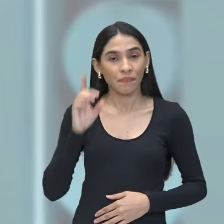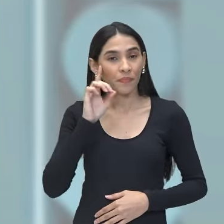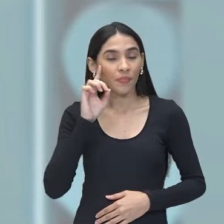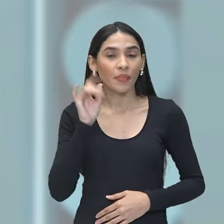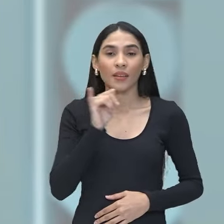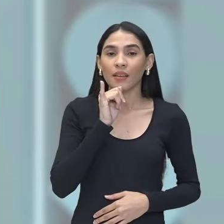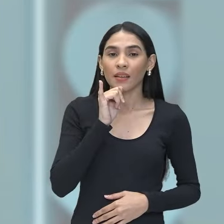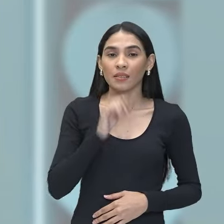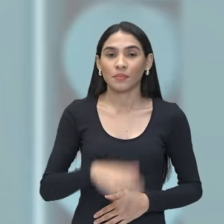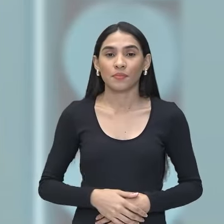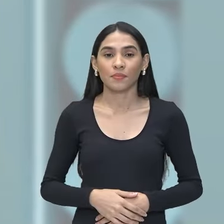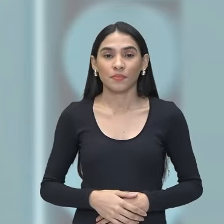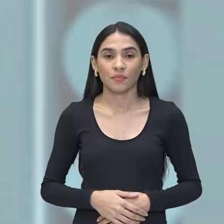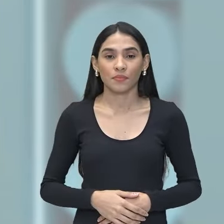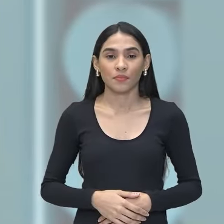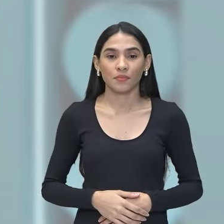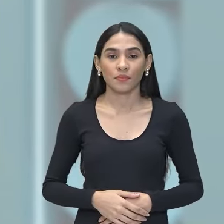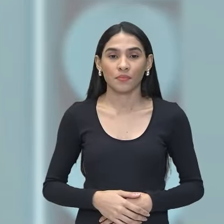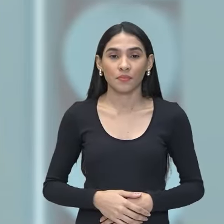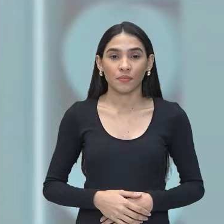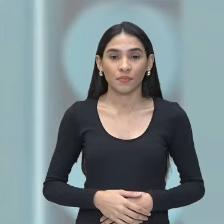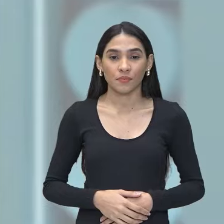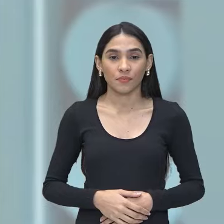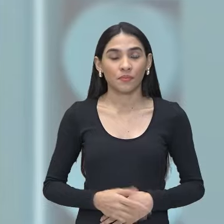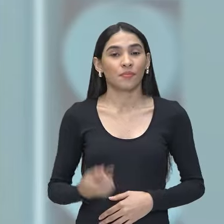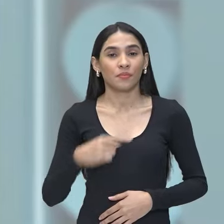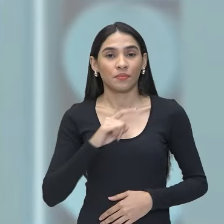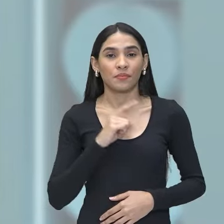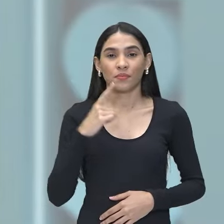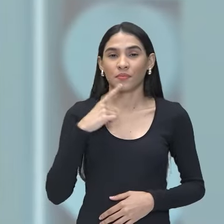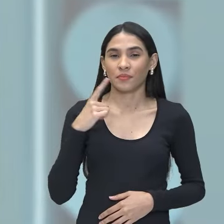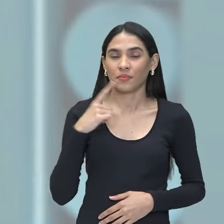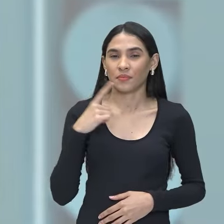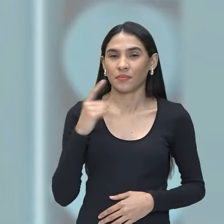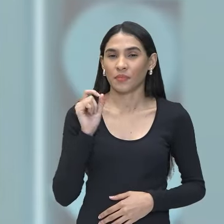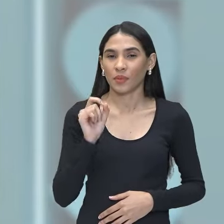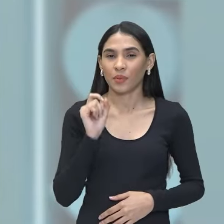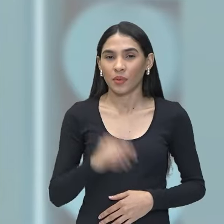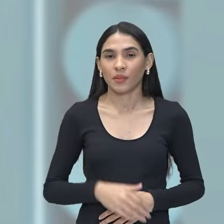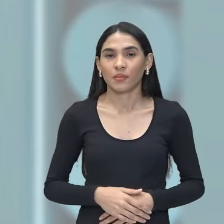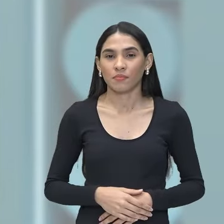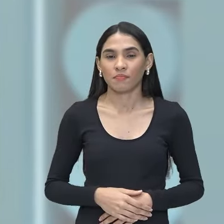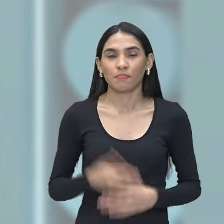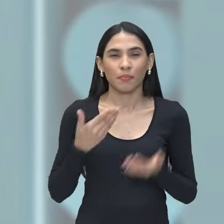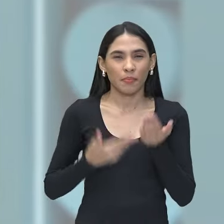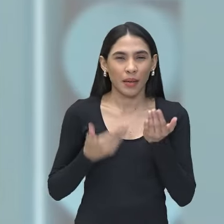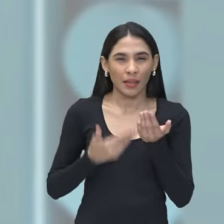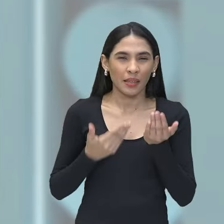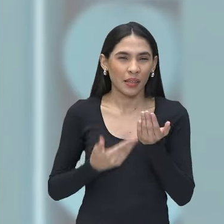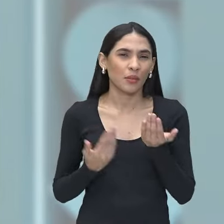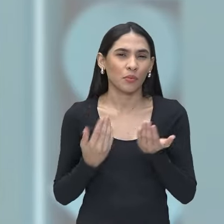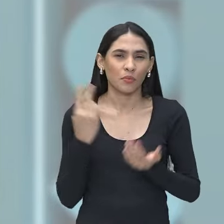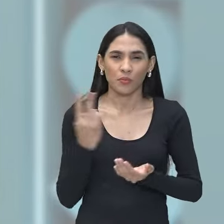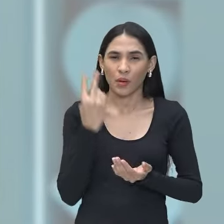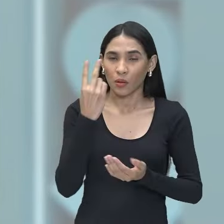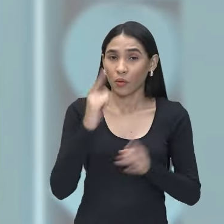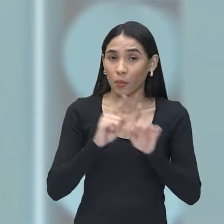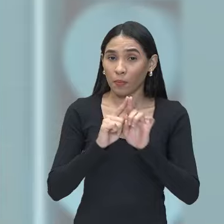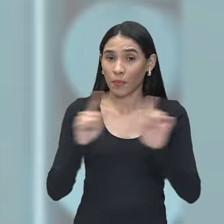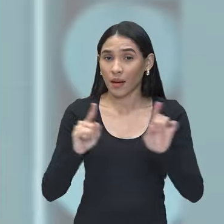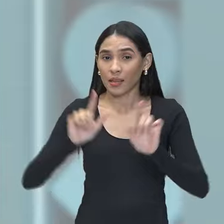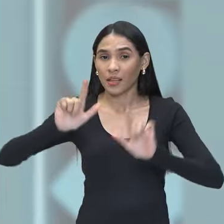exemplo, embora esteja aí caindo um pouco no gosto dos brasileiros, mas a